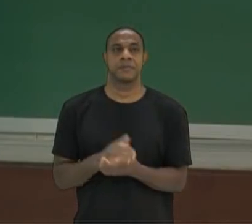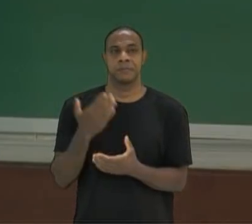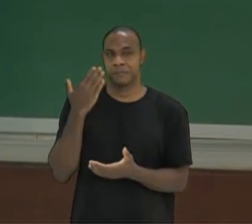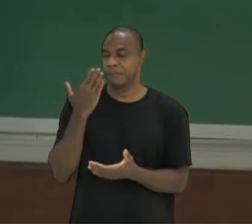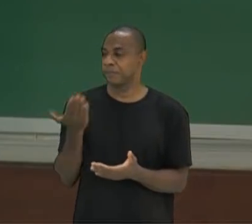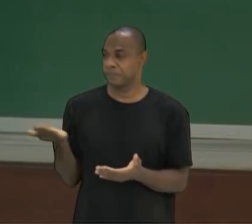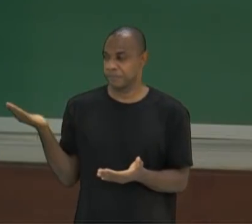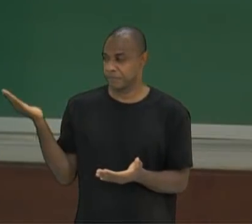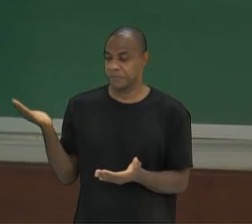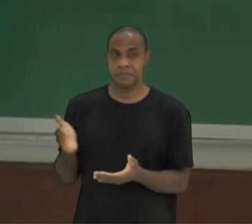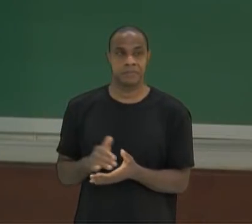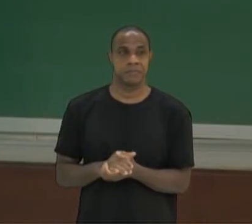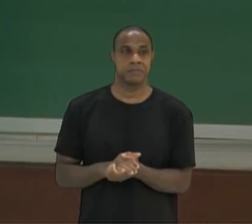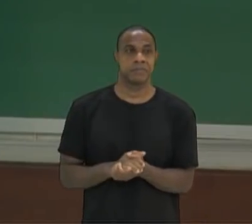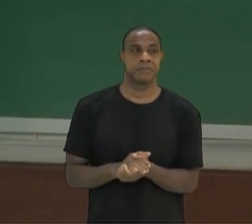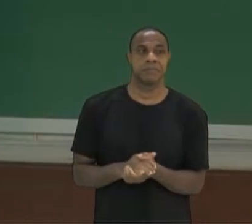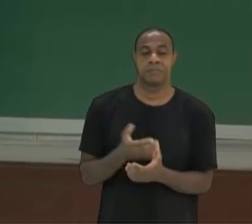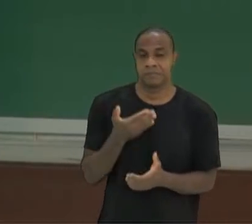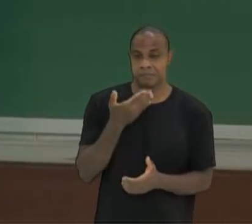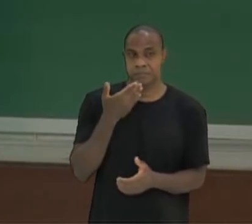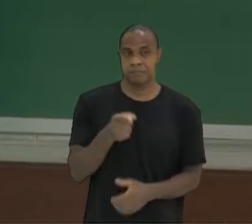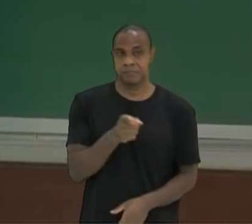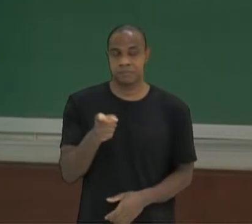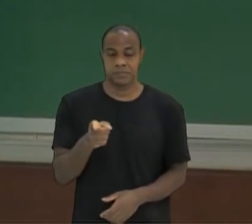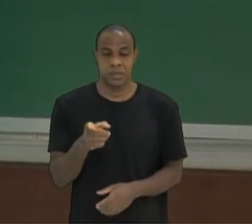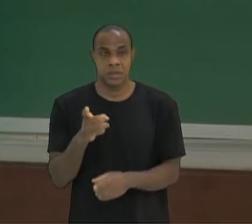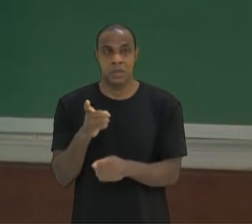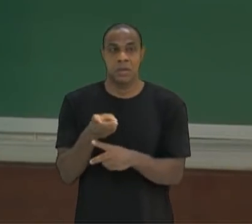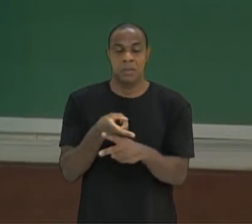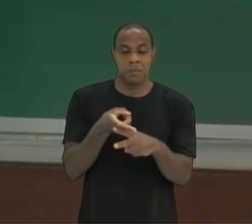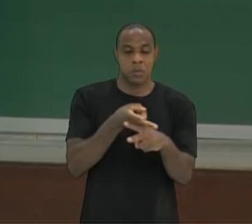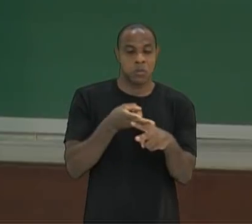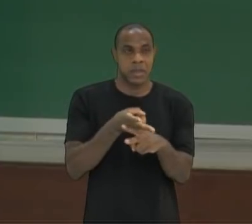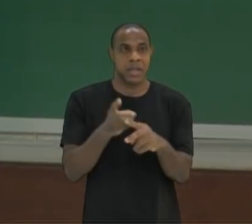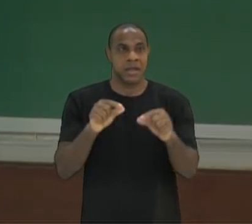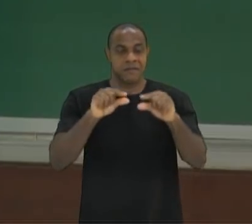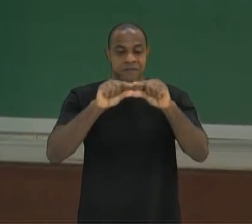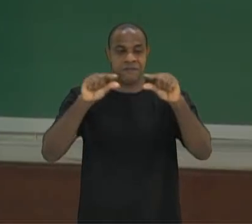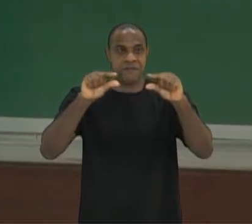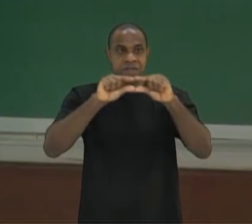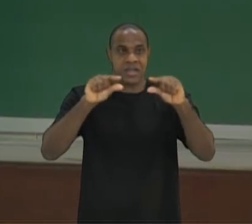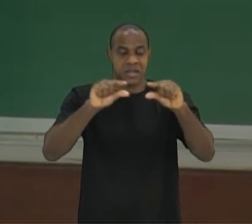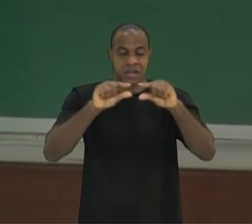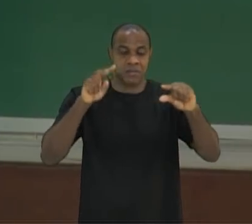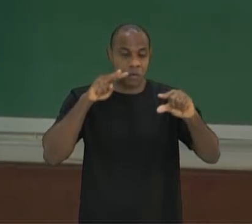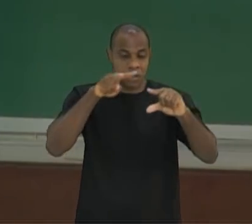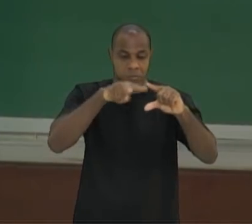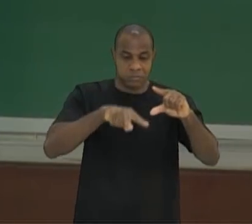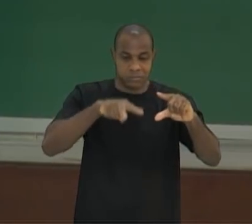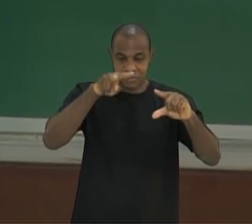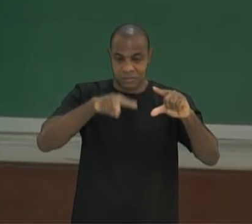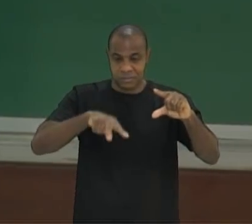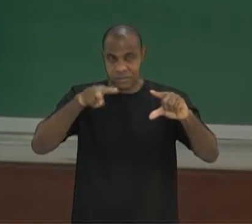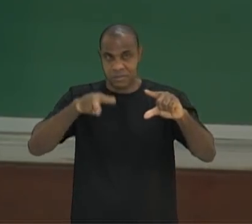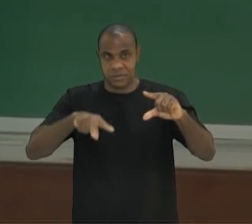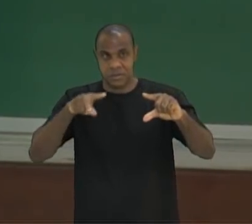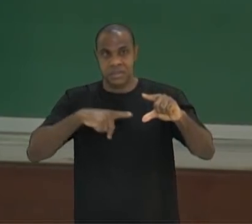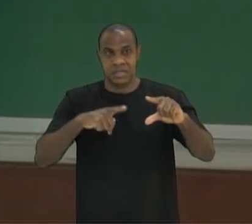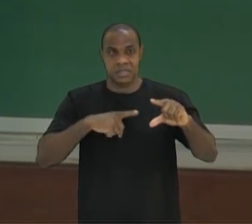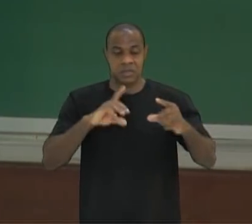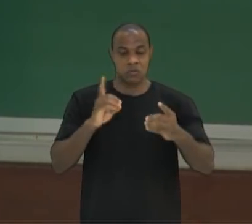mais aprofundada. Eu vou pedir para vocês localizarem as frases do fragmento abaixo que